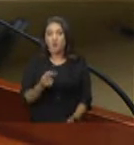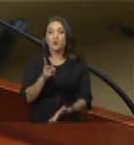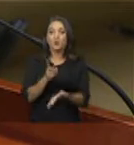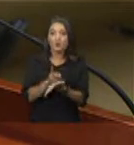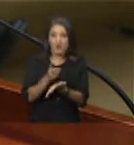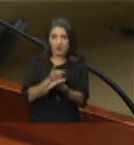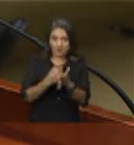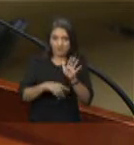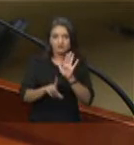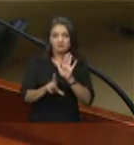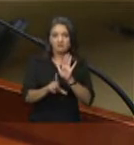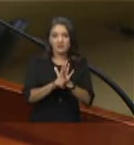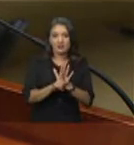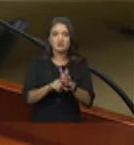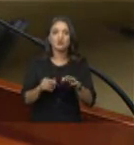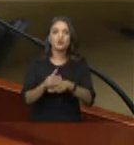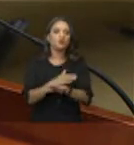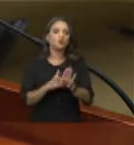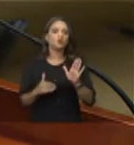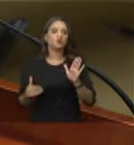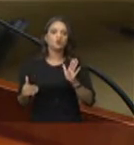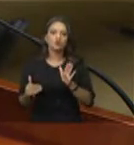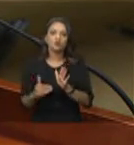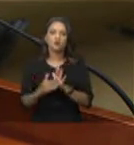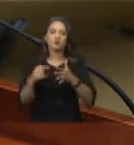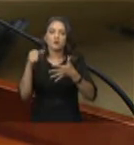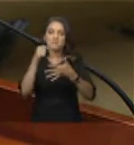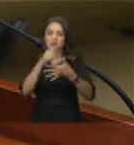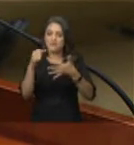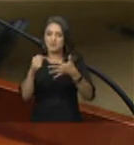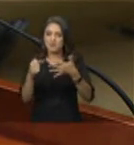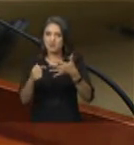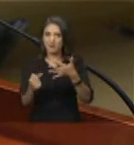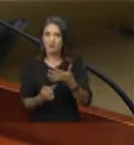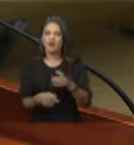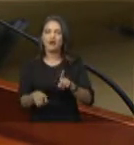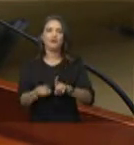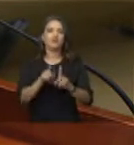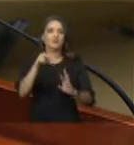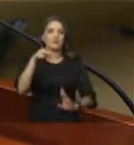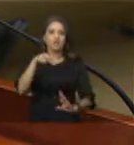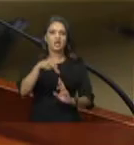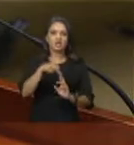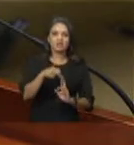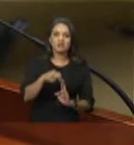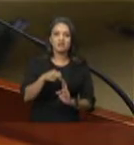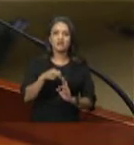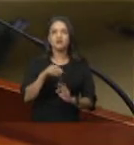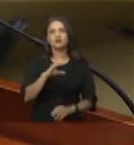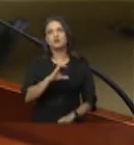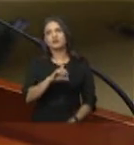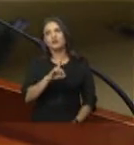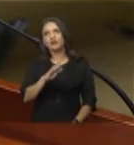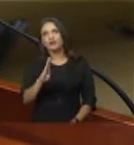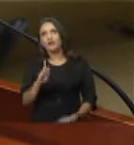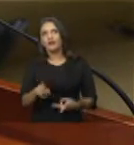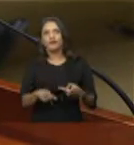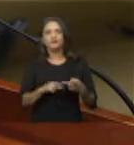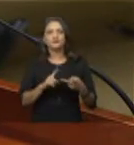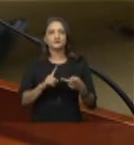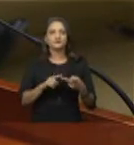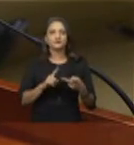lei em todos os seus itens de incisos cdbs